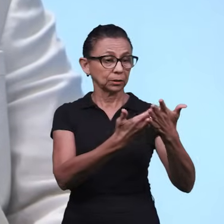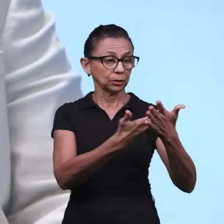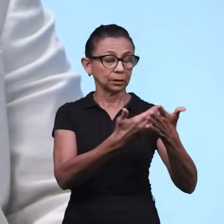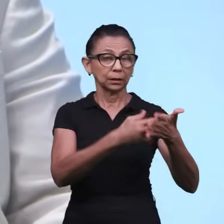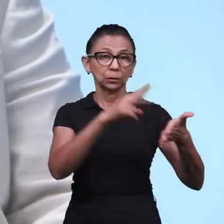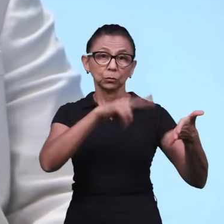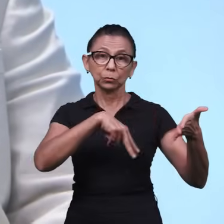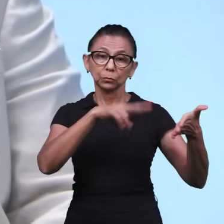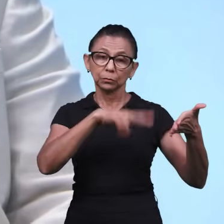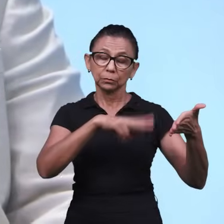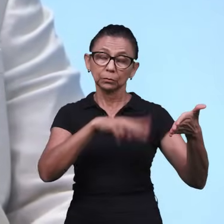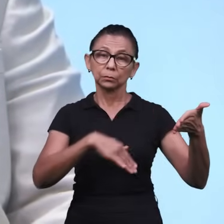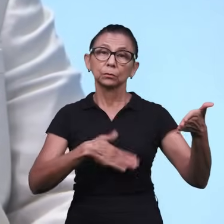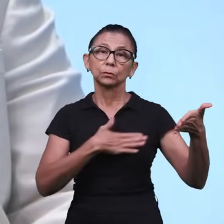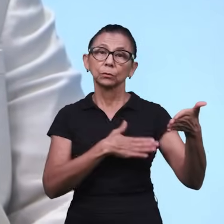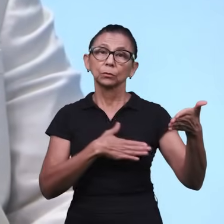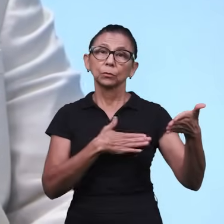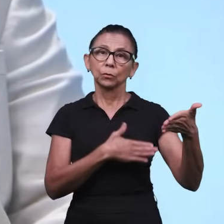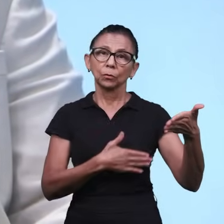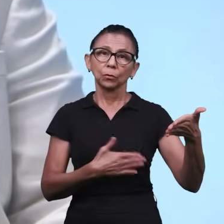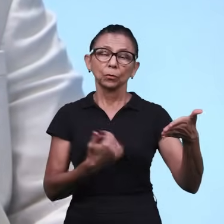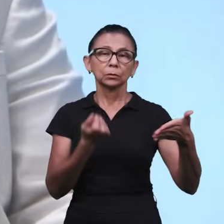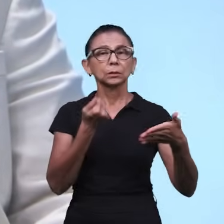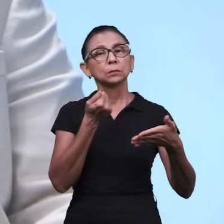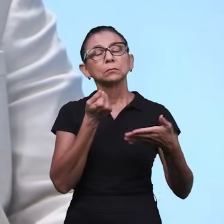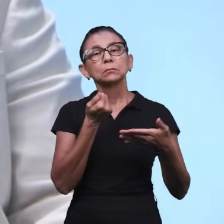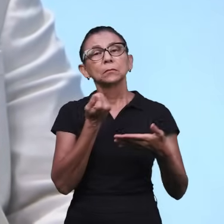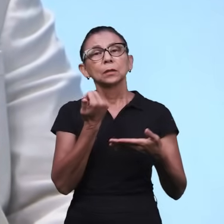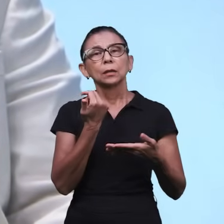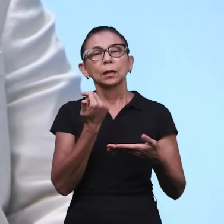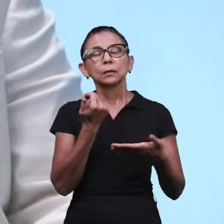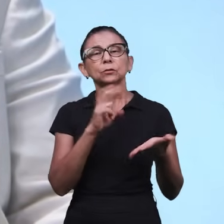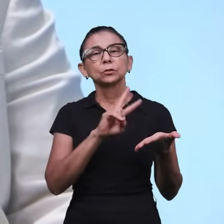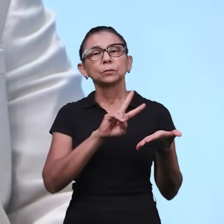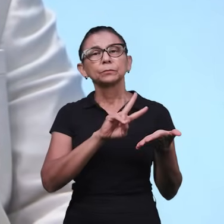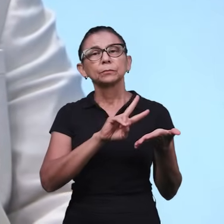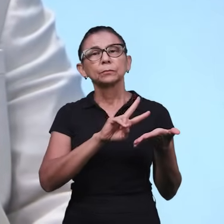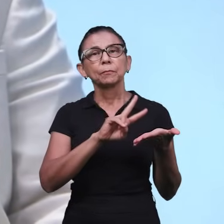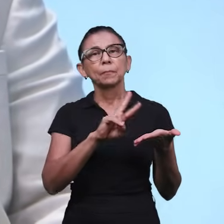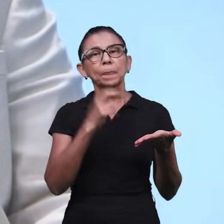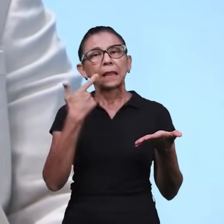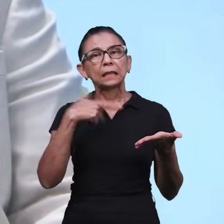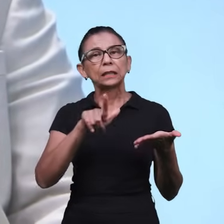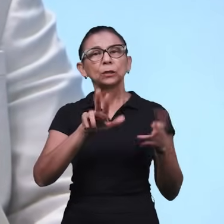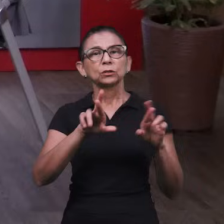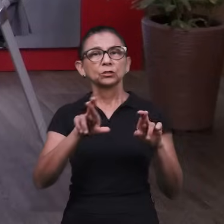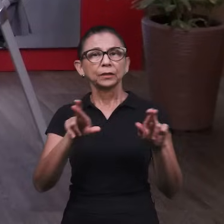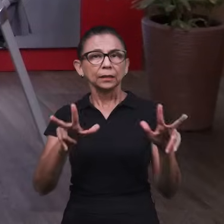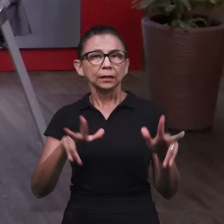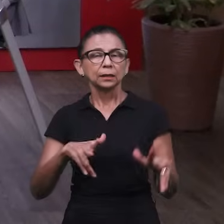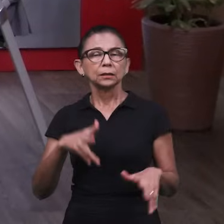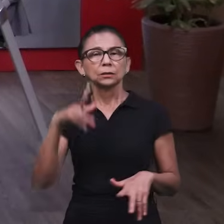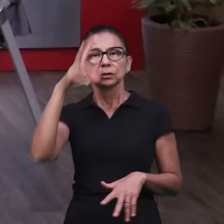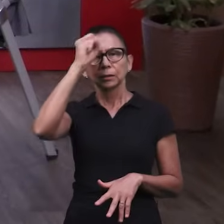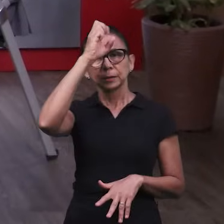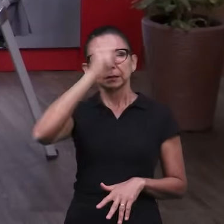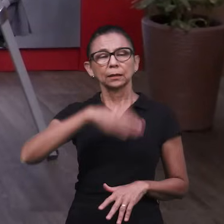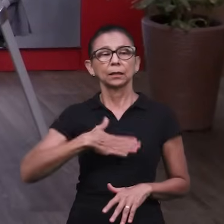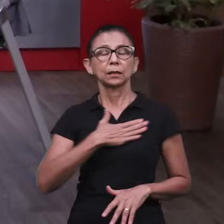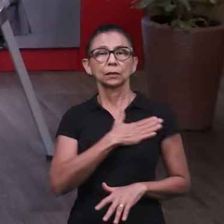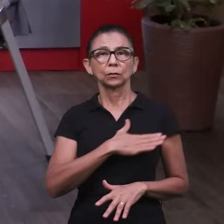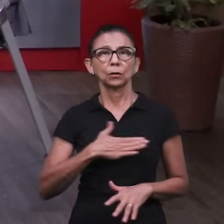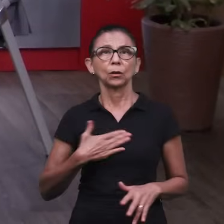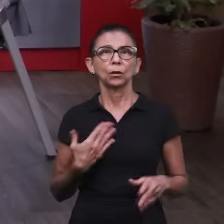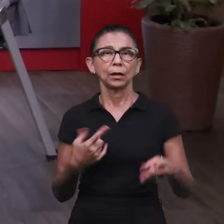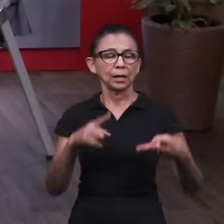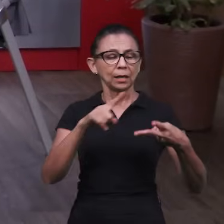de leitura em outros idiomas, então ele gosta disso. O Pedro já não, o Pedro já é mais muito